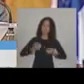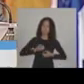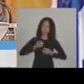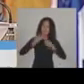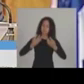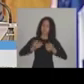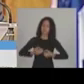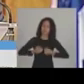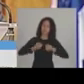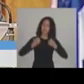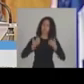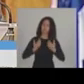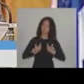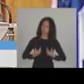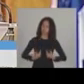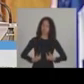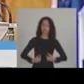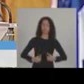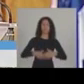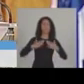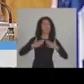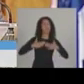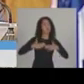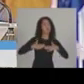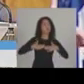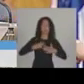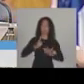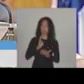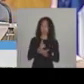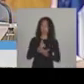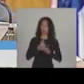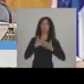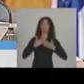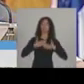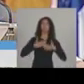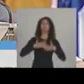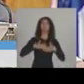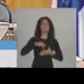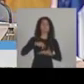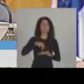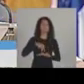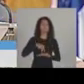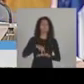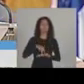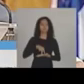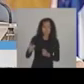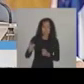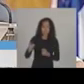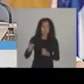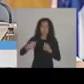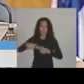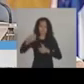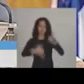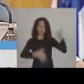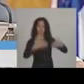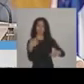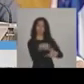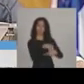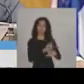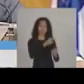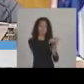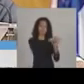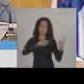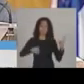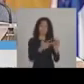expressar Manteve a cama durante todo o tempo na condição de convidada vou